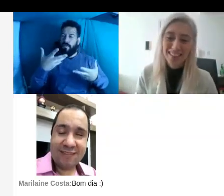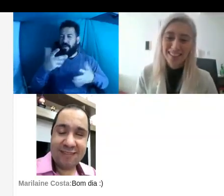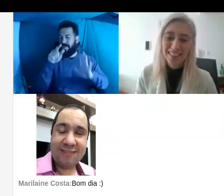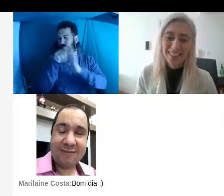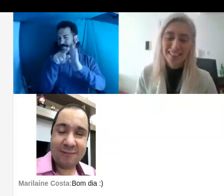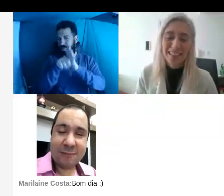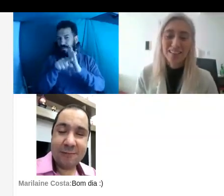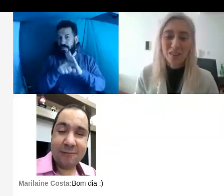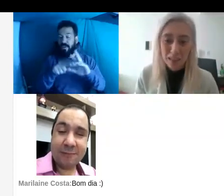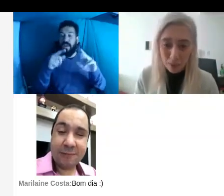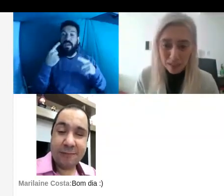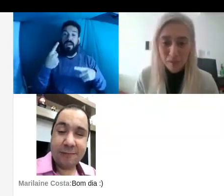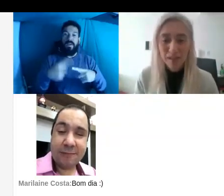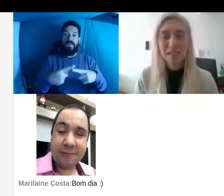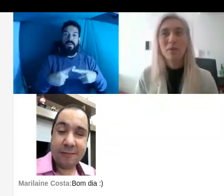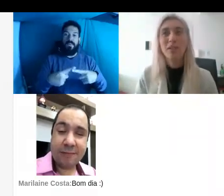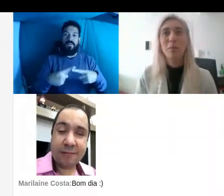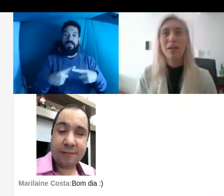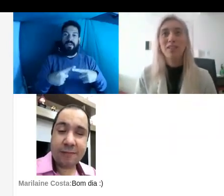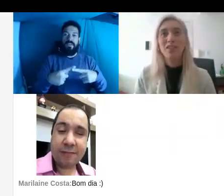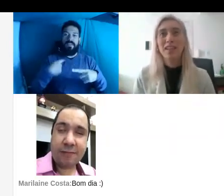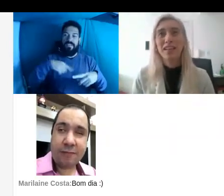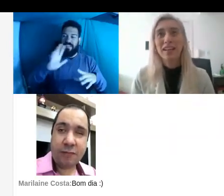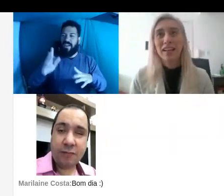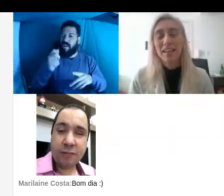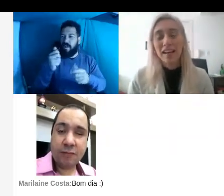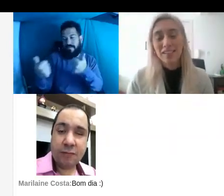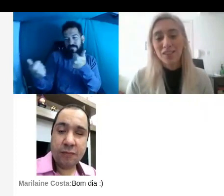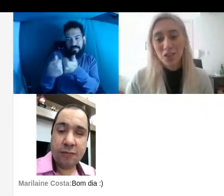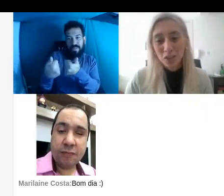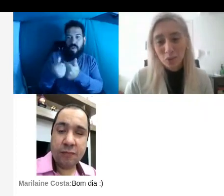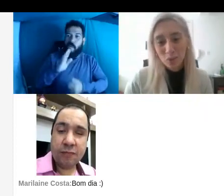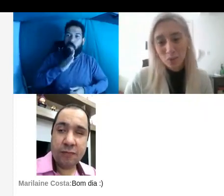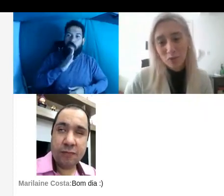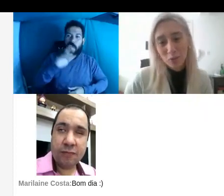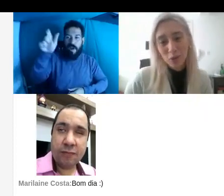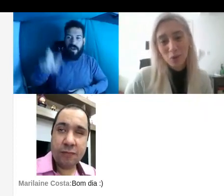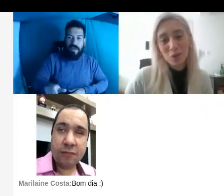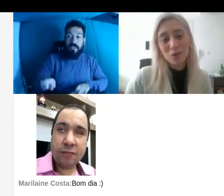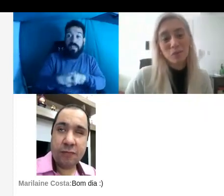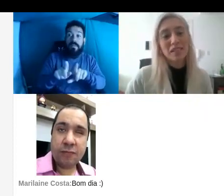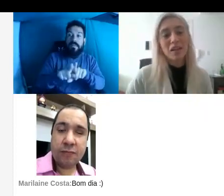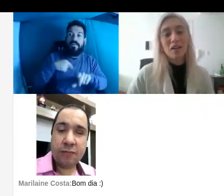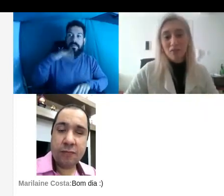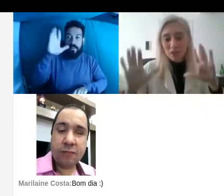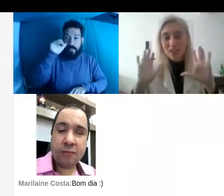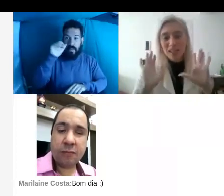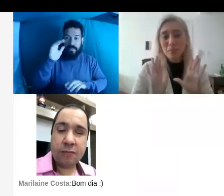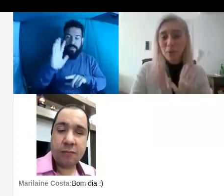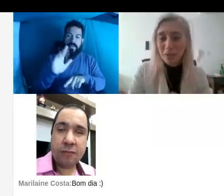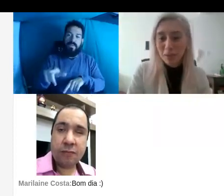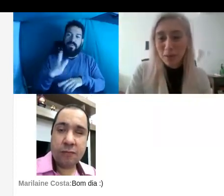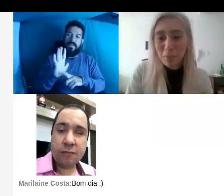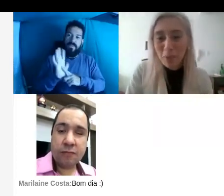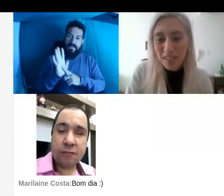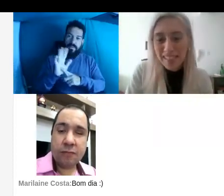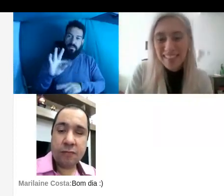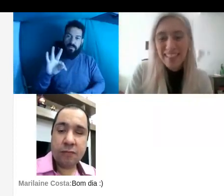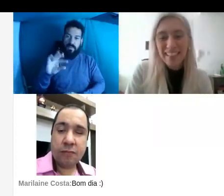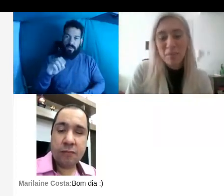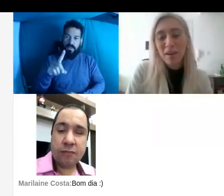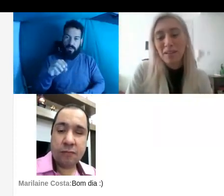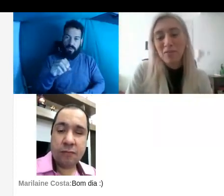em decorrência da nossa aproximação e também de ter assistido o filme Todos, mas vou deixar as